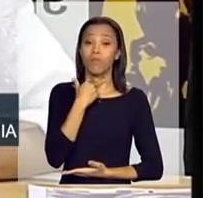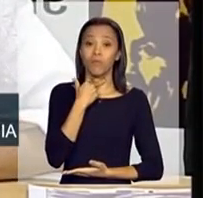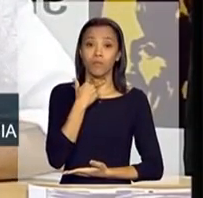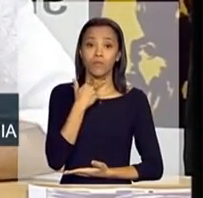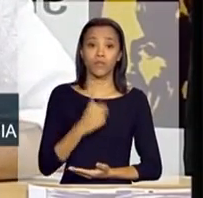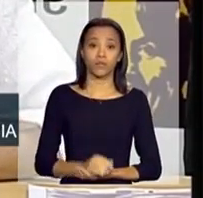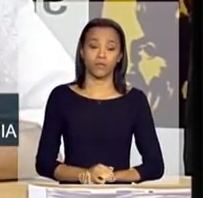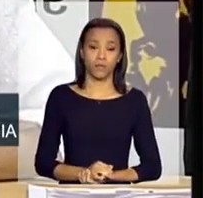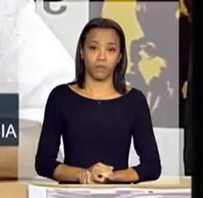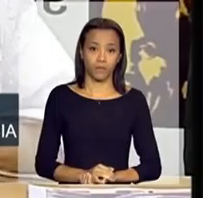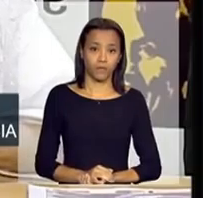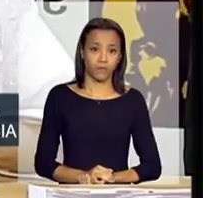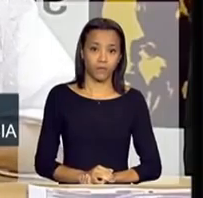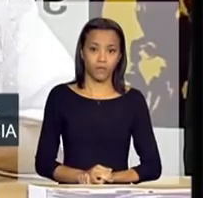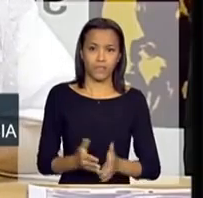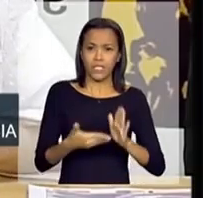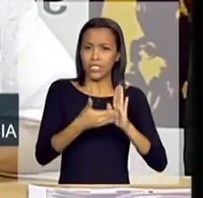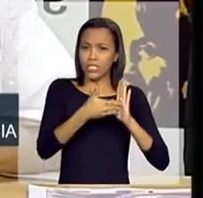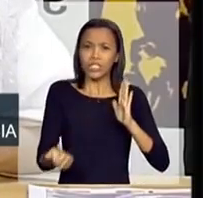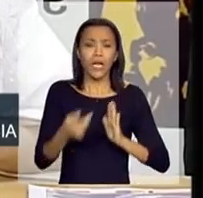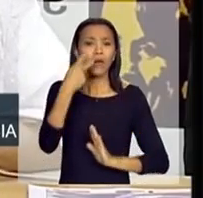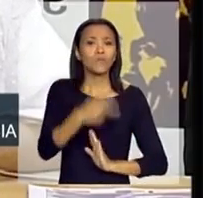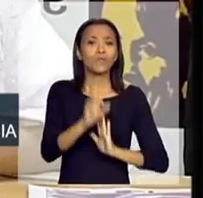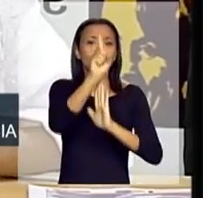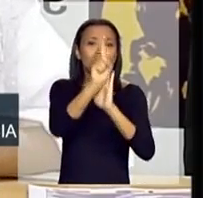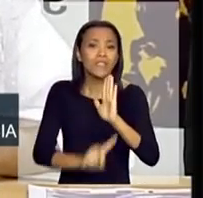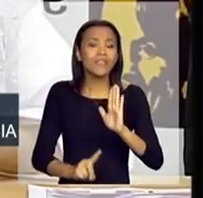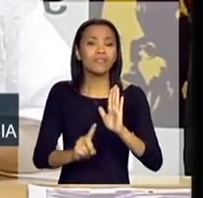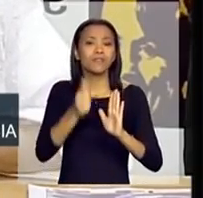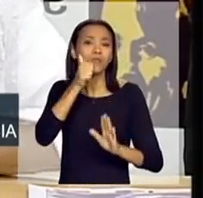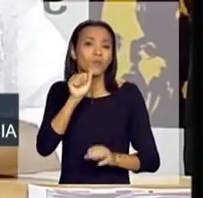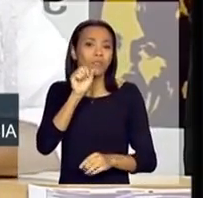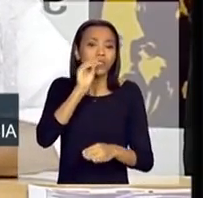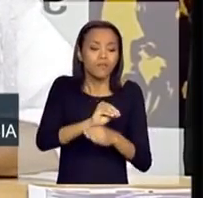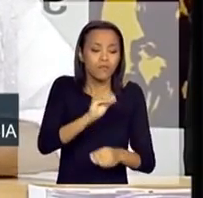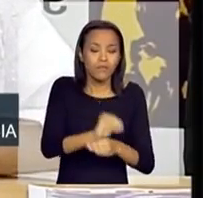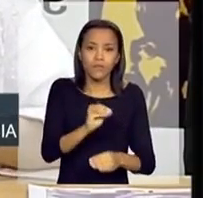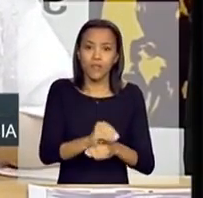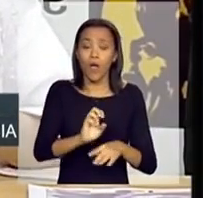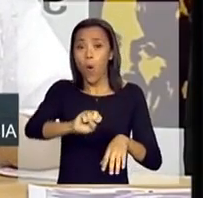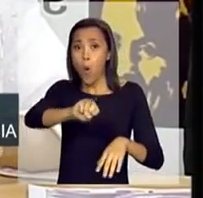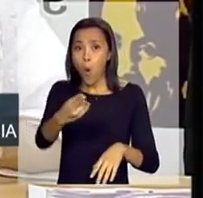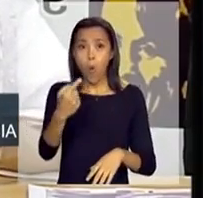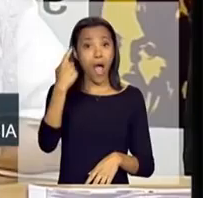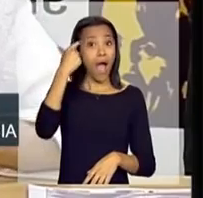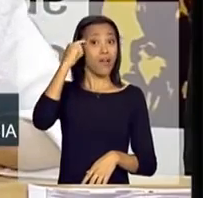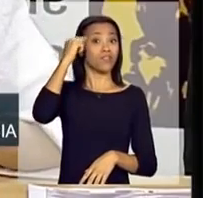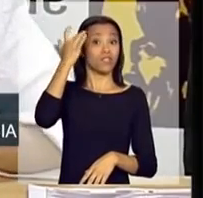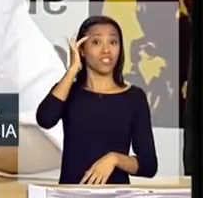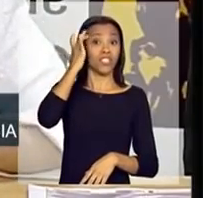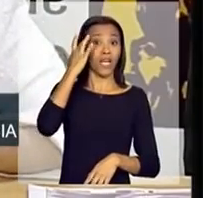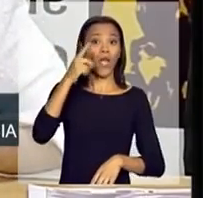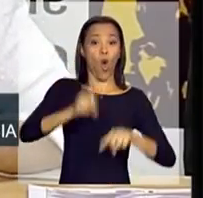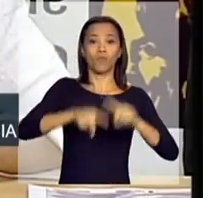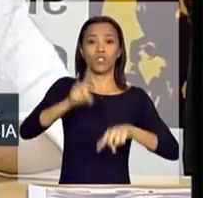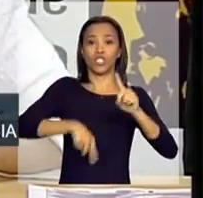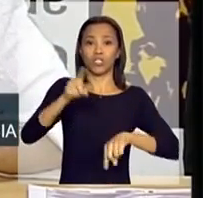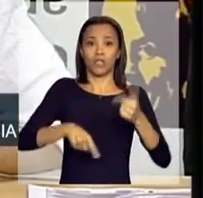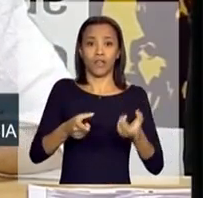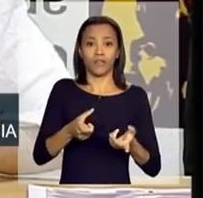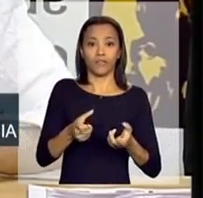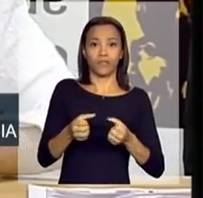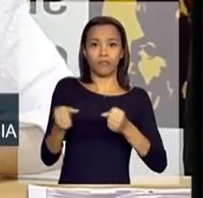retiradas das suas mães ou serem consideradas objeto de disputa,